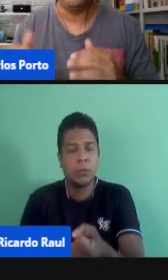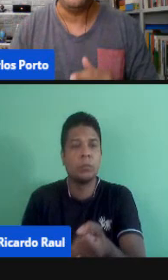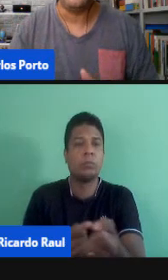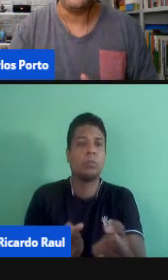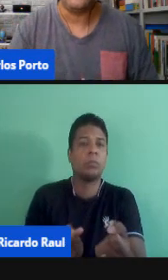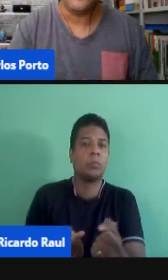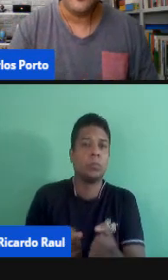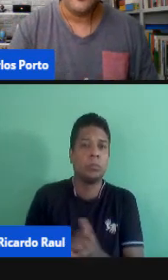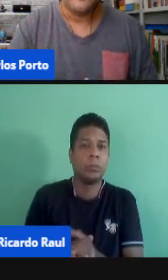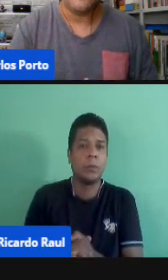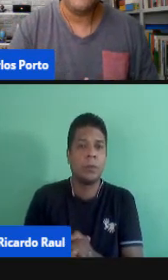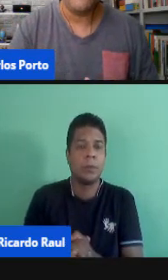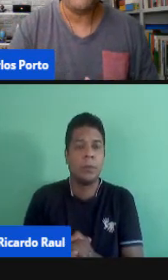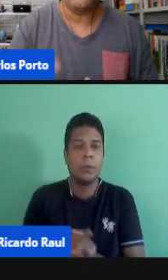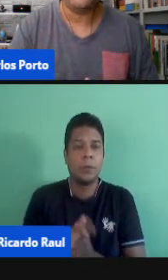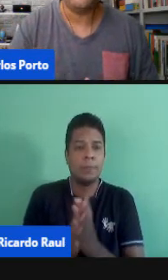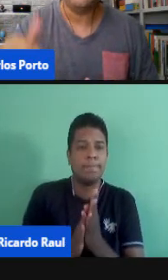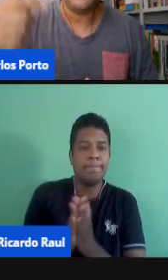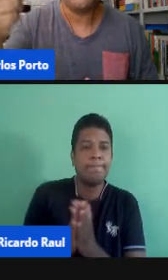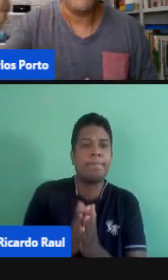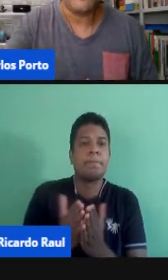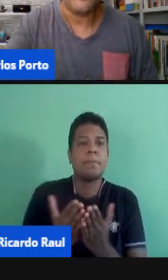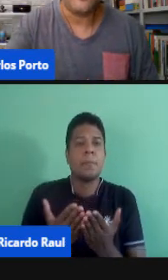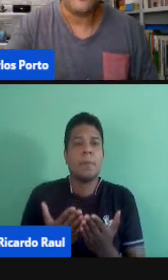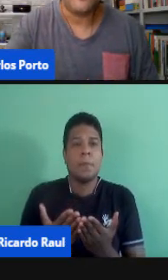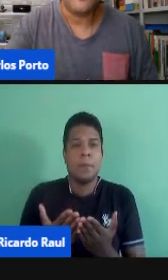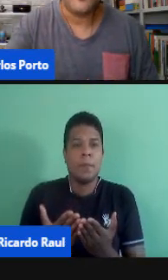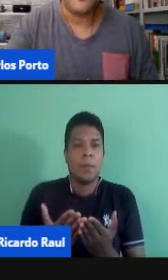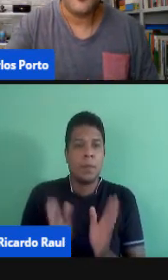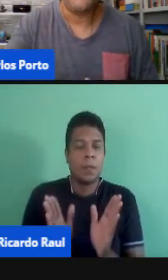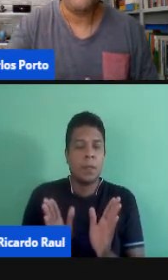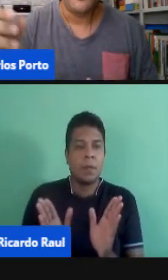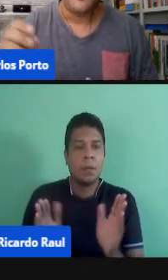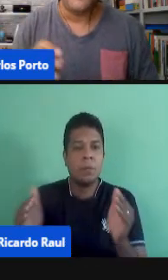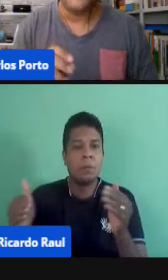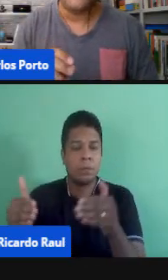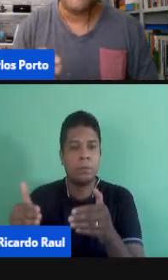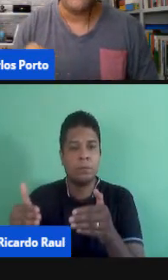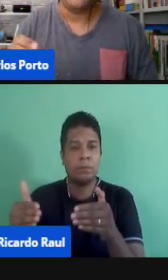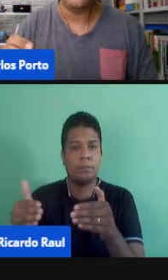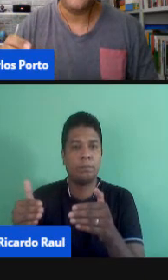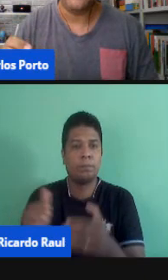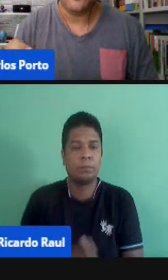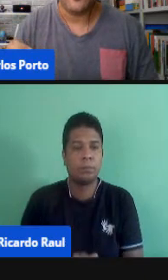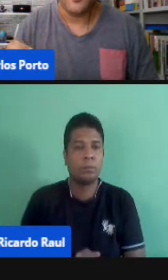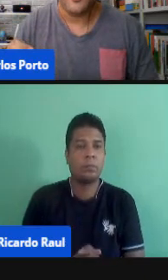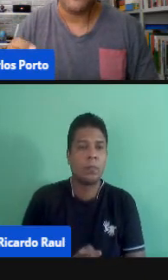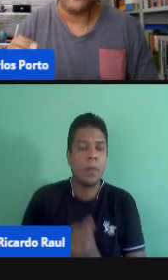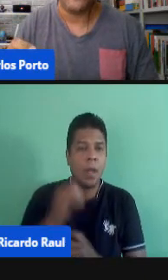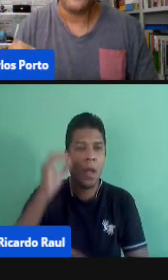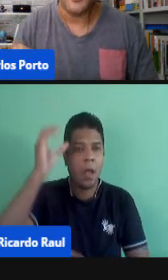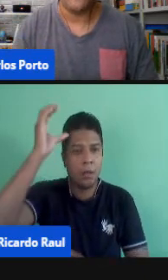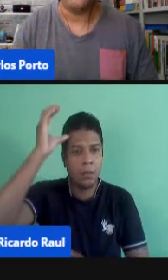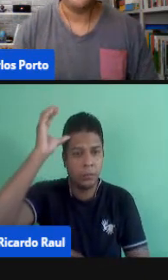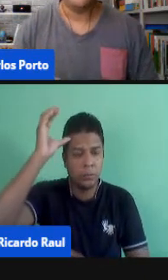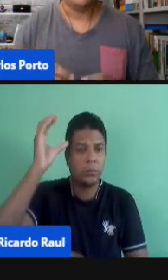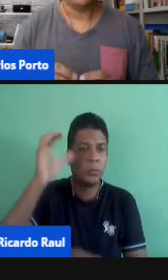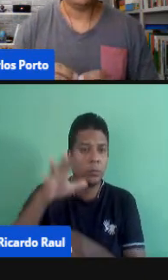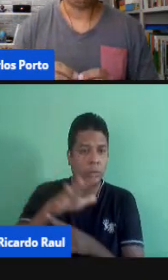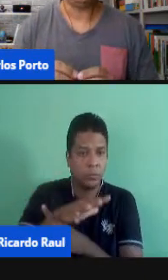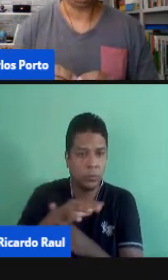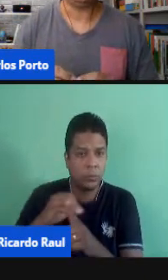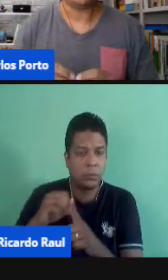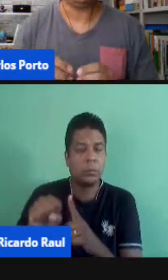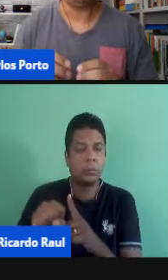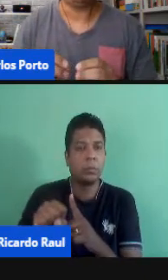dos impulsos e as definições e as metas, né? Então, essa consciência social,